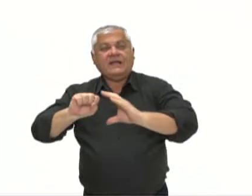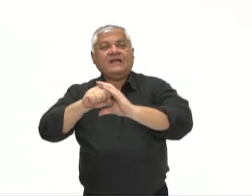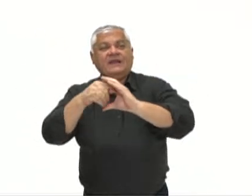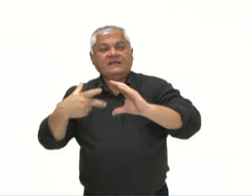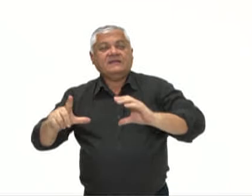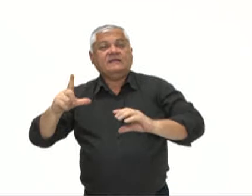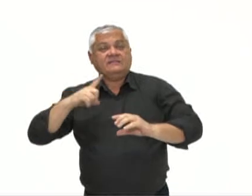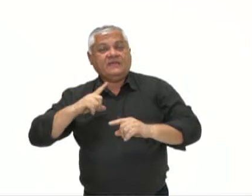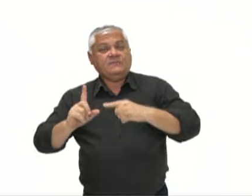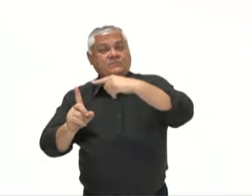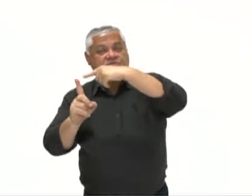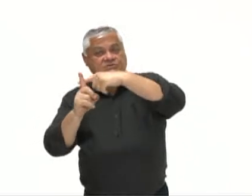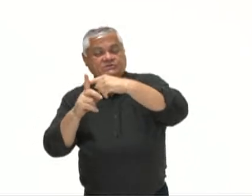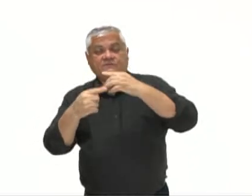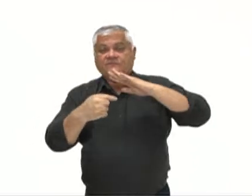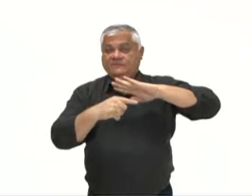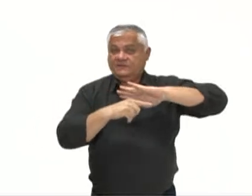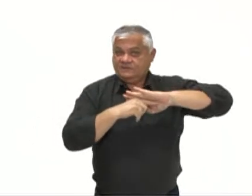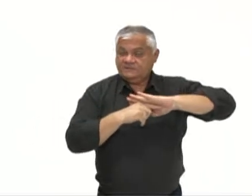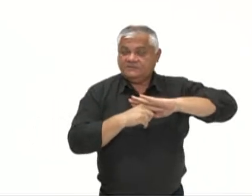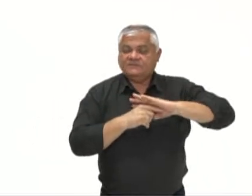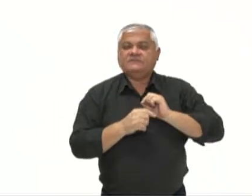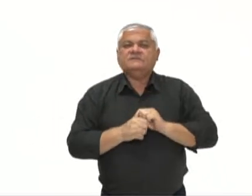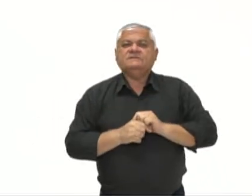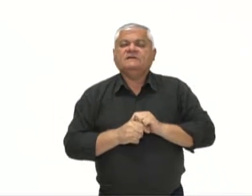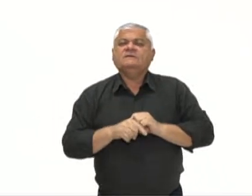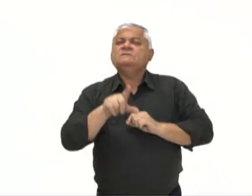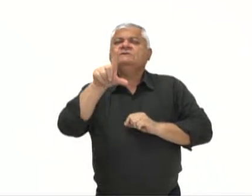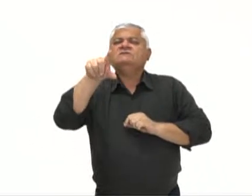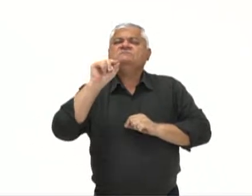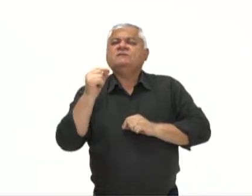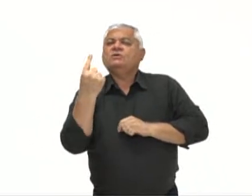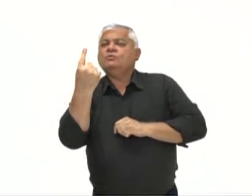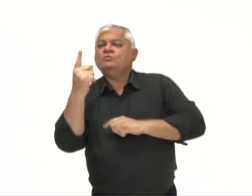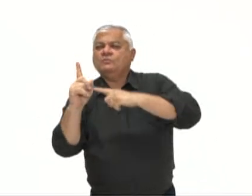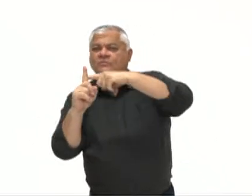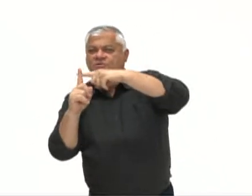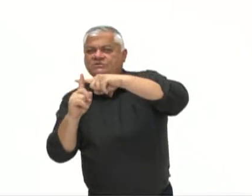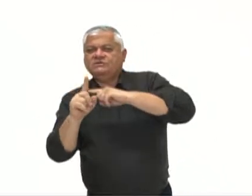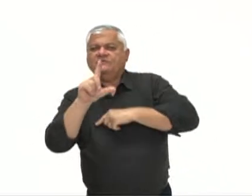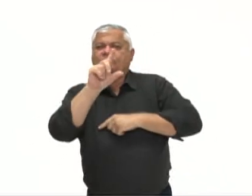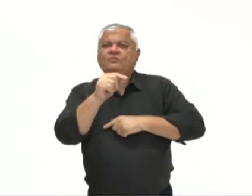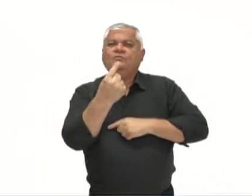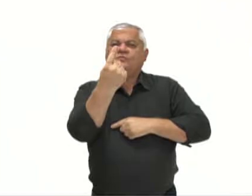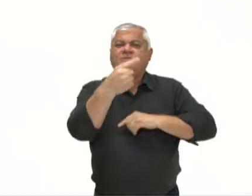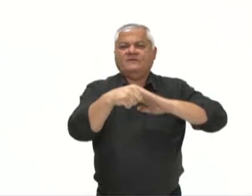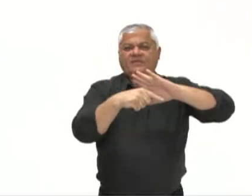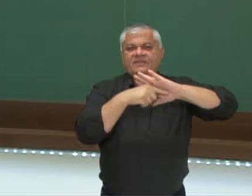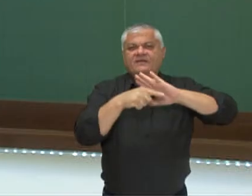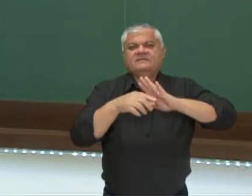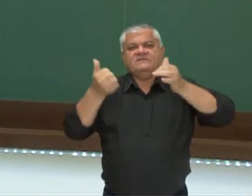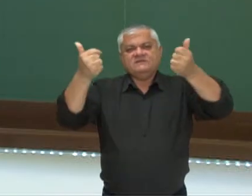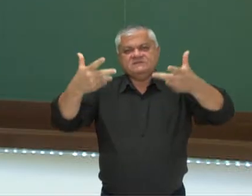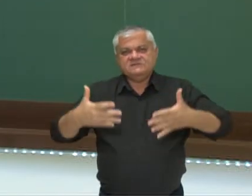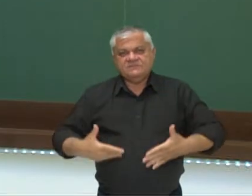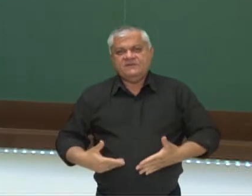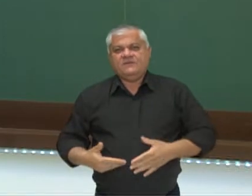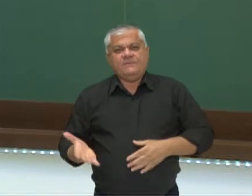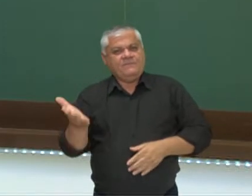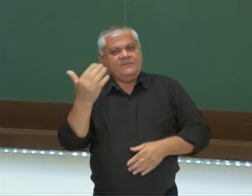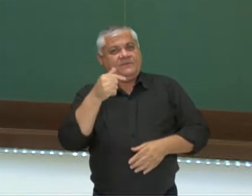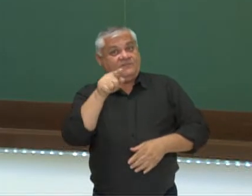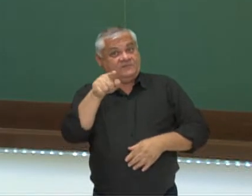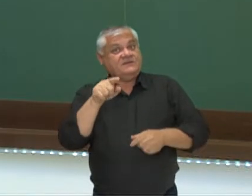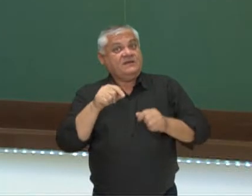têm aspectos positivos e negativos. Cite um aspecto positivo e um aspecto negativo dessas características,